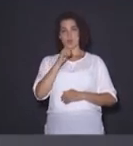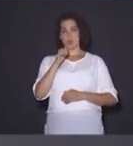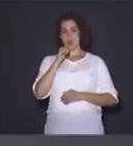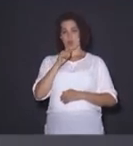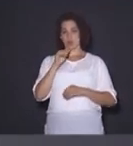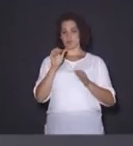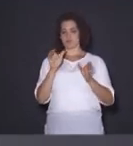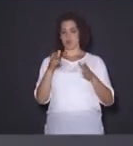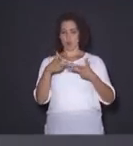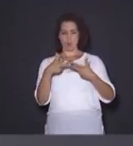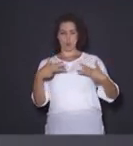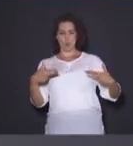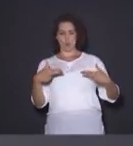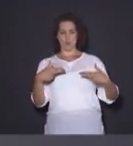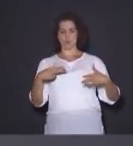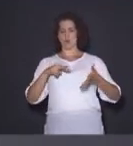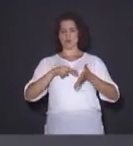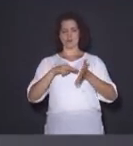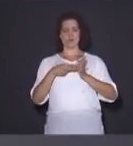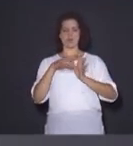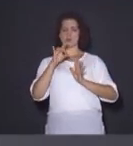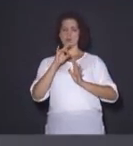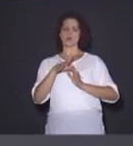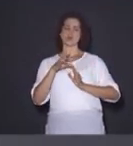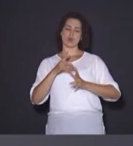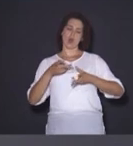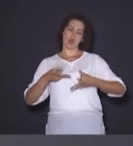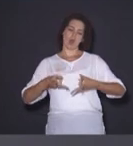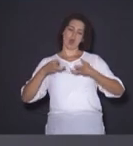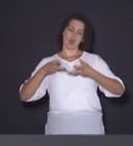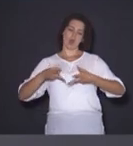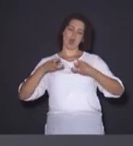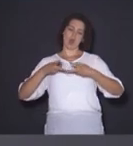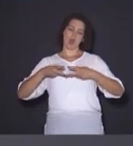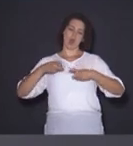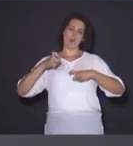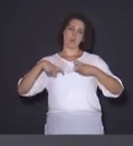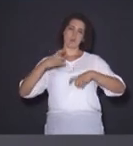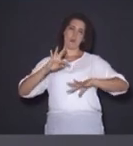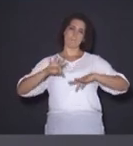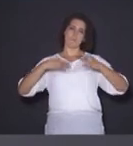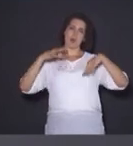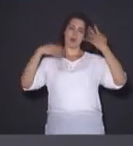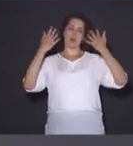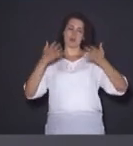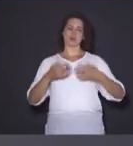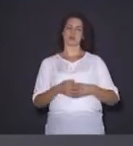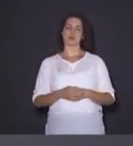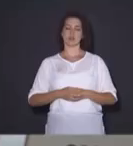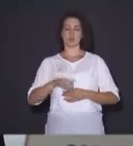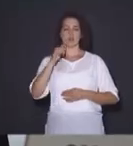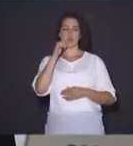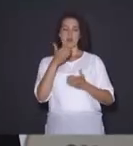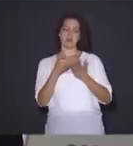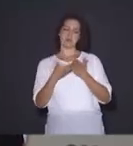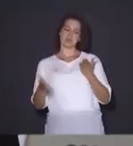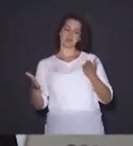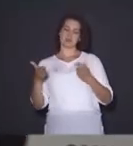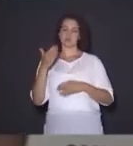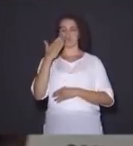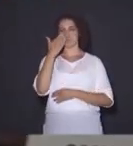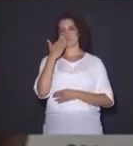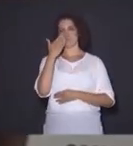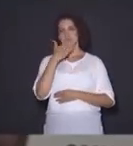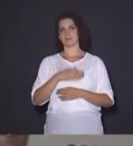considerada como uma mera fonte de prazer mulheres mulher-objeto mulheres objetos mulher perdida prostituta